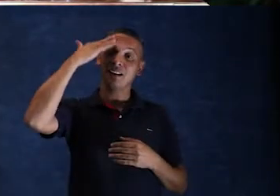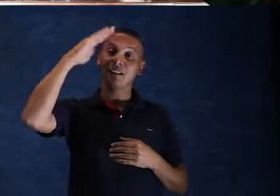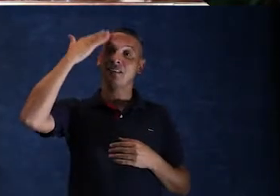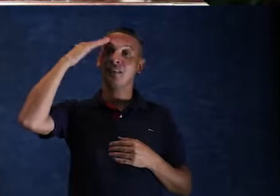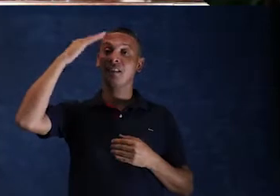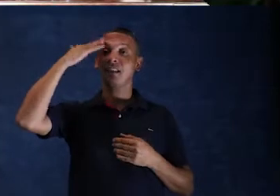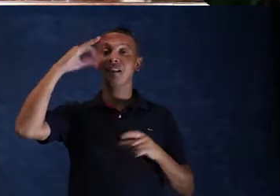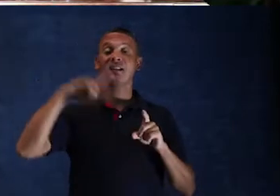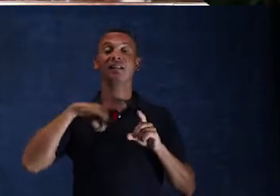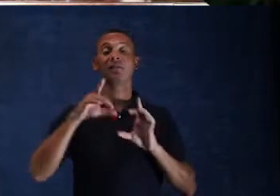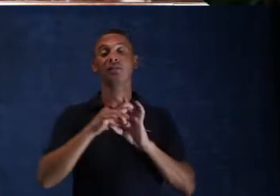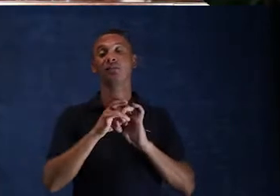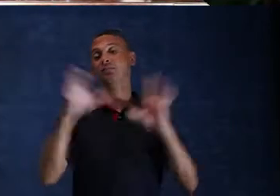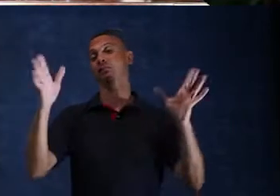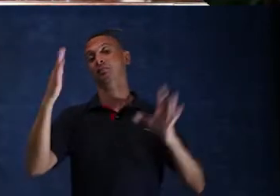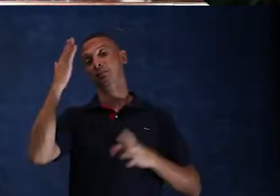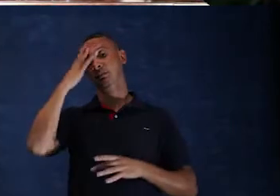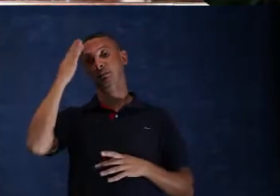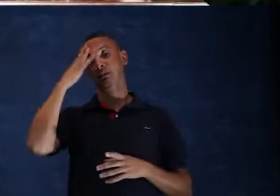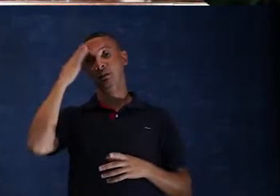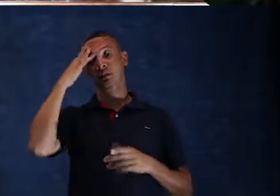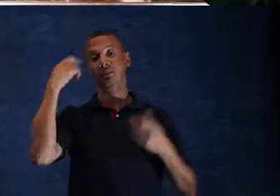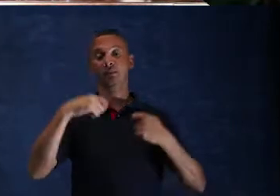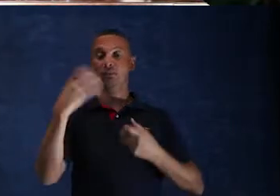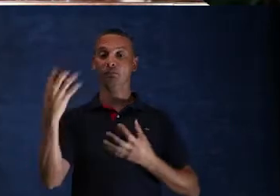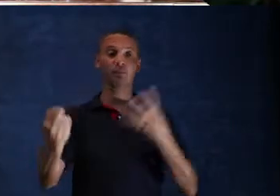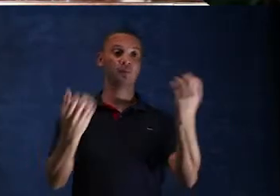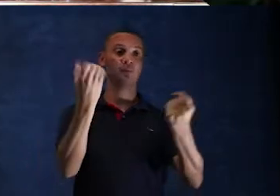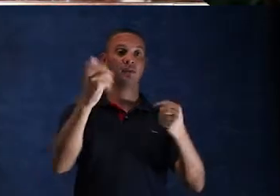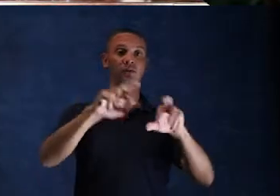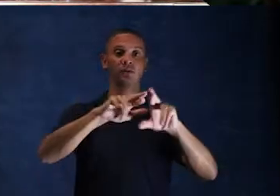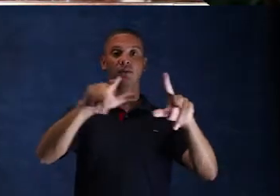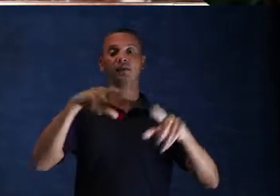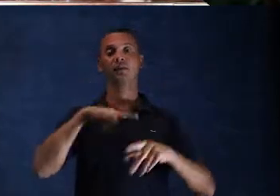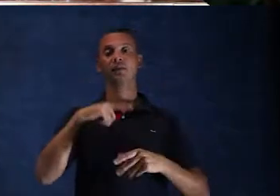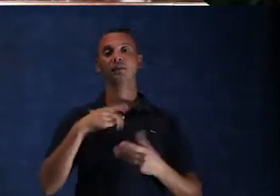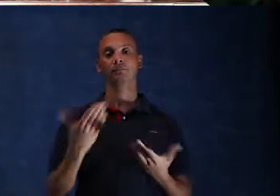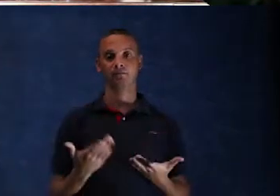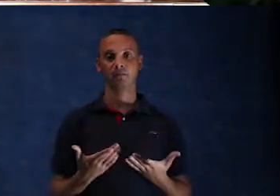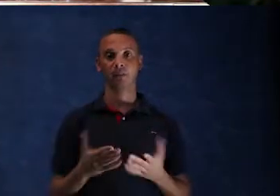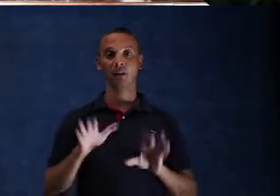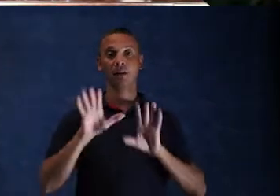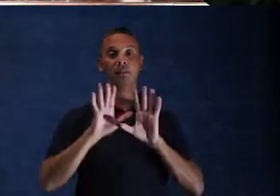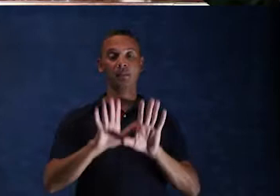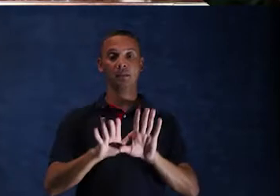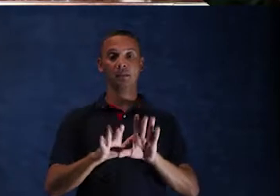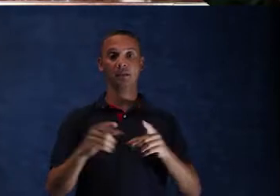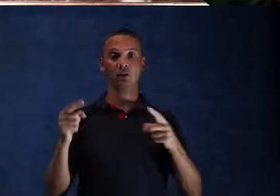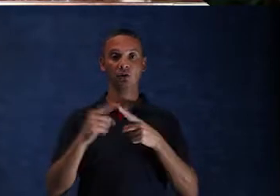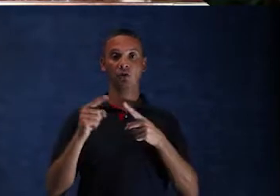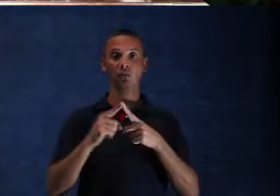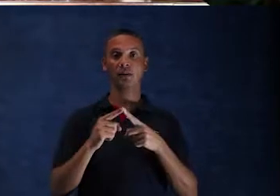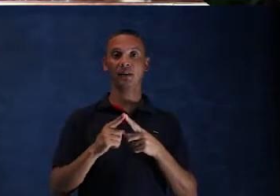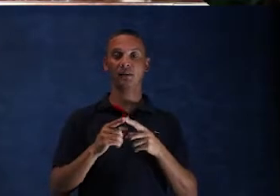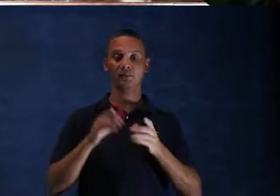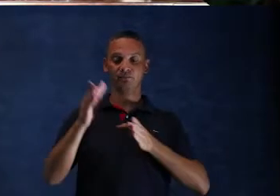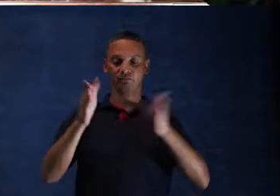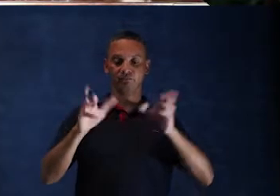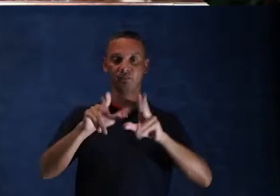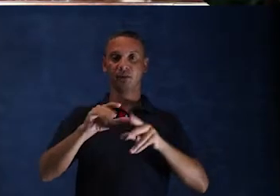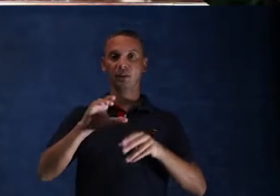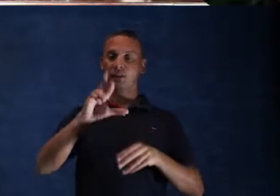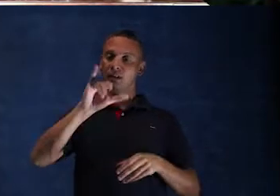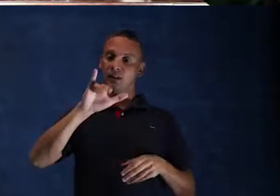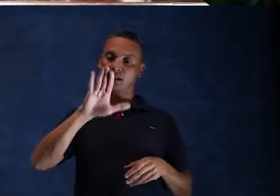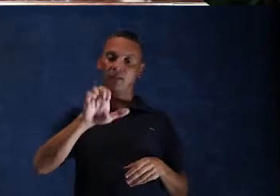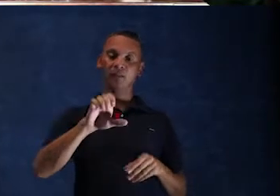palavra tolera. Eu prefiro a coexistência. Né? Mas, em relação às fronteiras do que é crime e do que